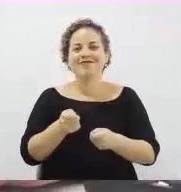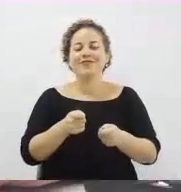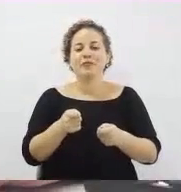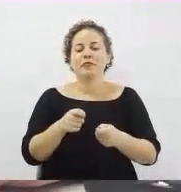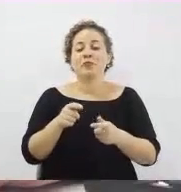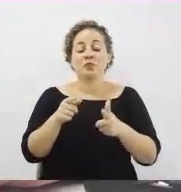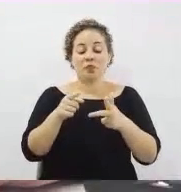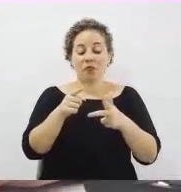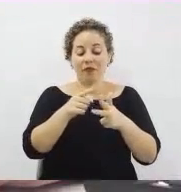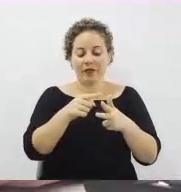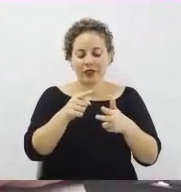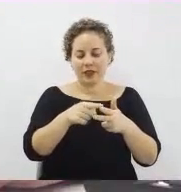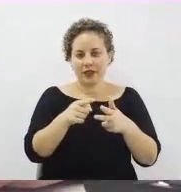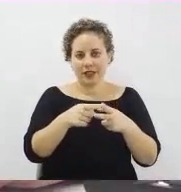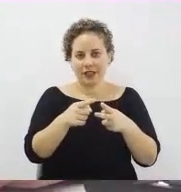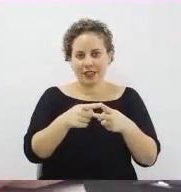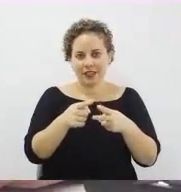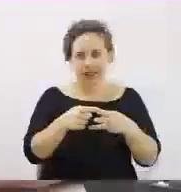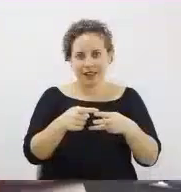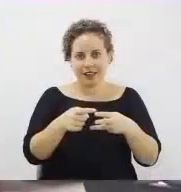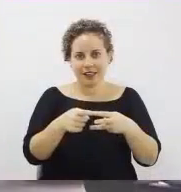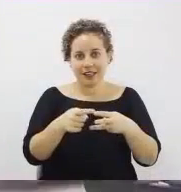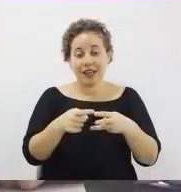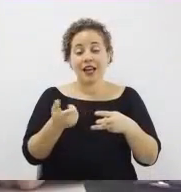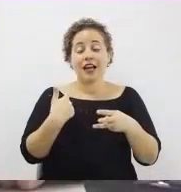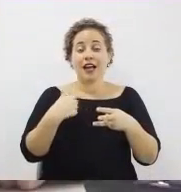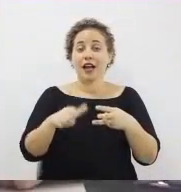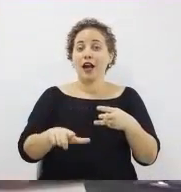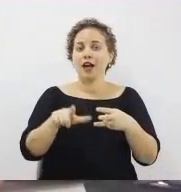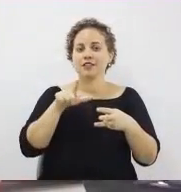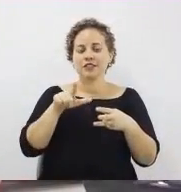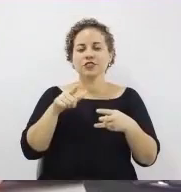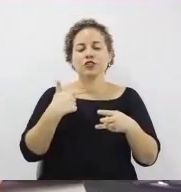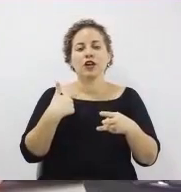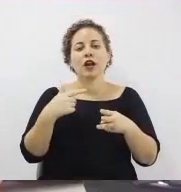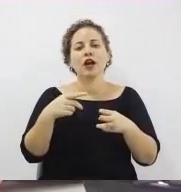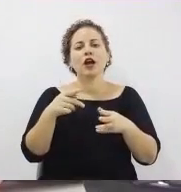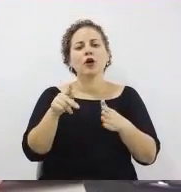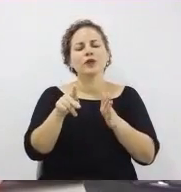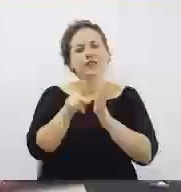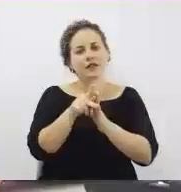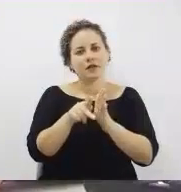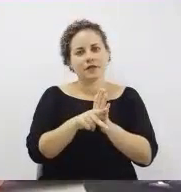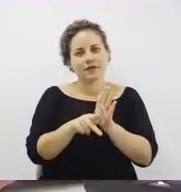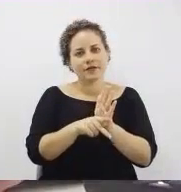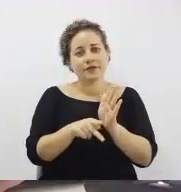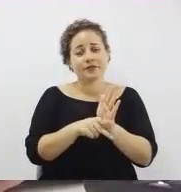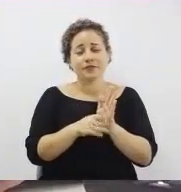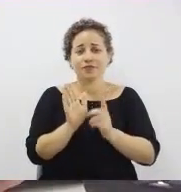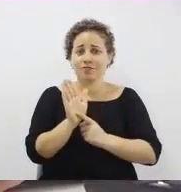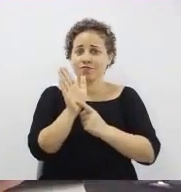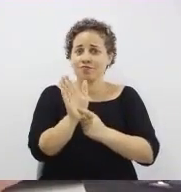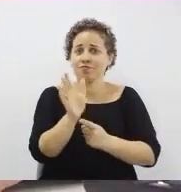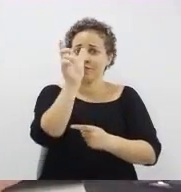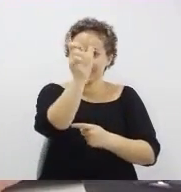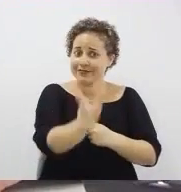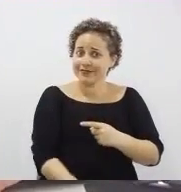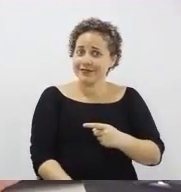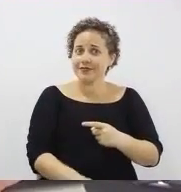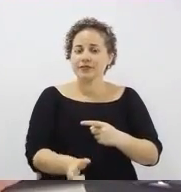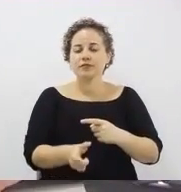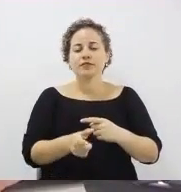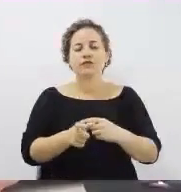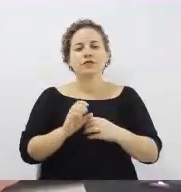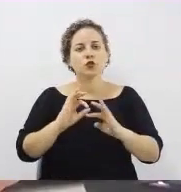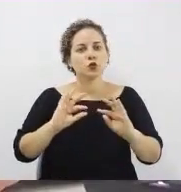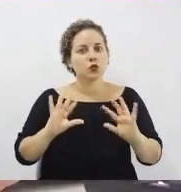de pré-transação fazem referência às políticas que são escritas e postas para os clientes. Tudo aquilo